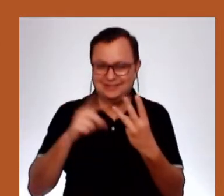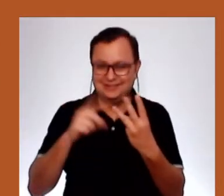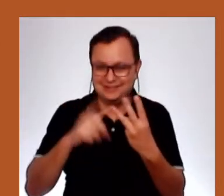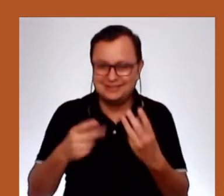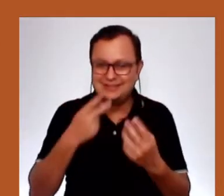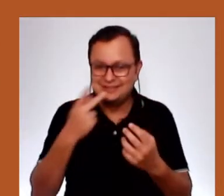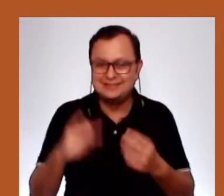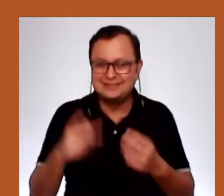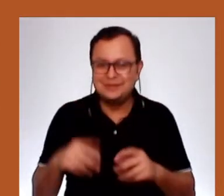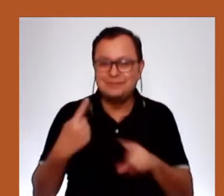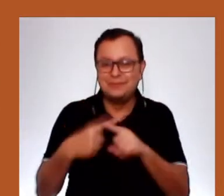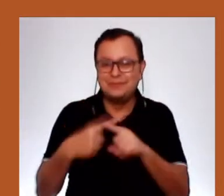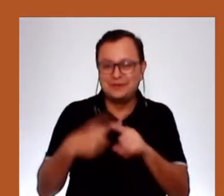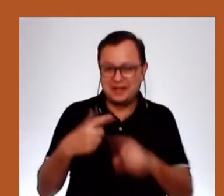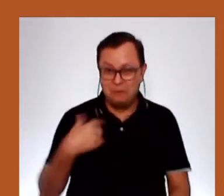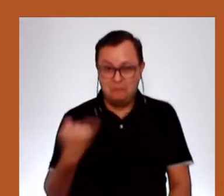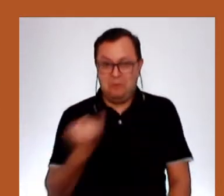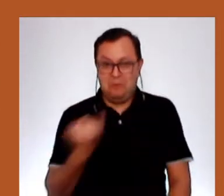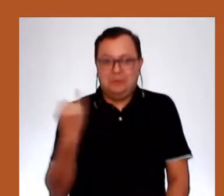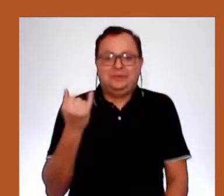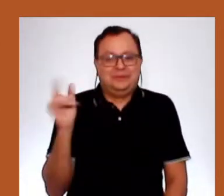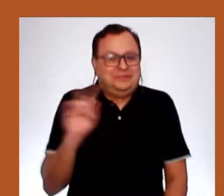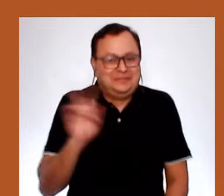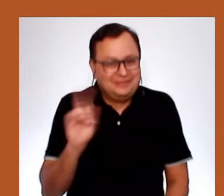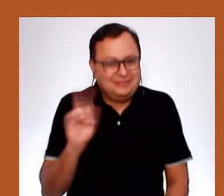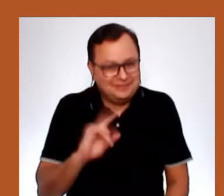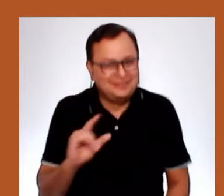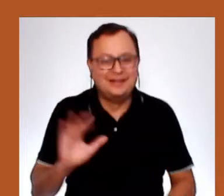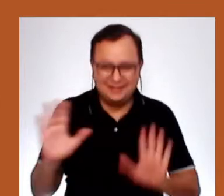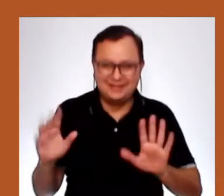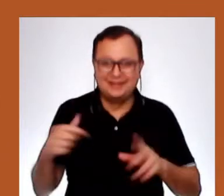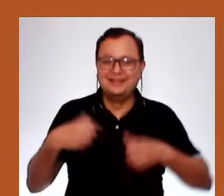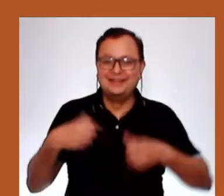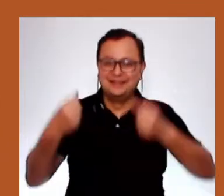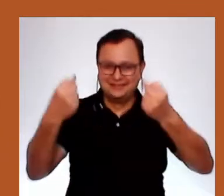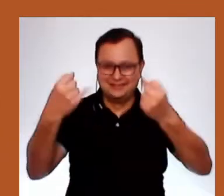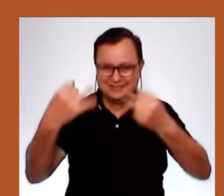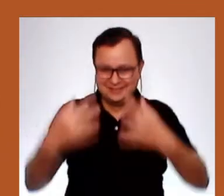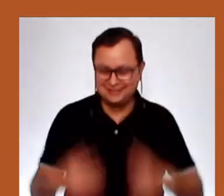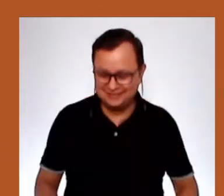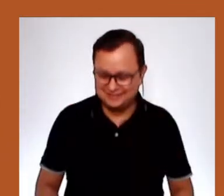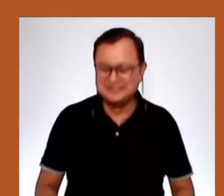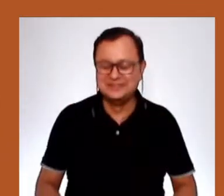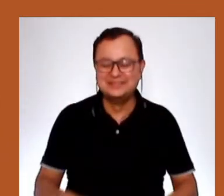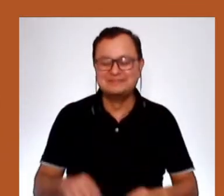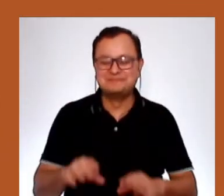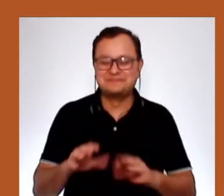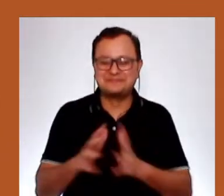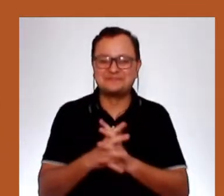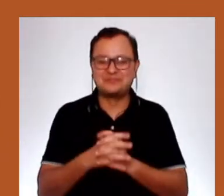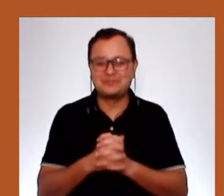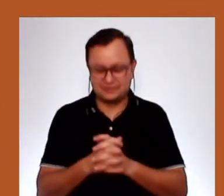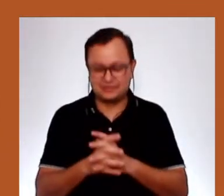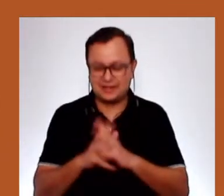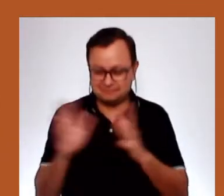começar? É. Eu sou menos importante aqui, em termos de cuidados paliativos. Diretor, faz favor.